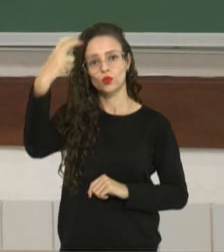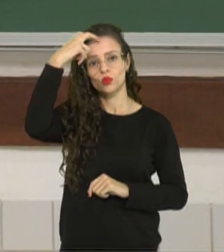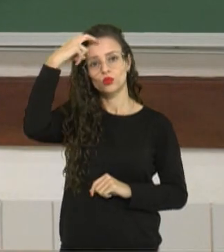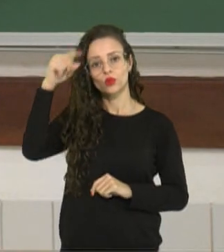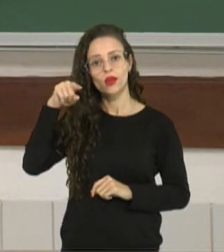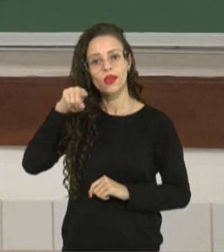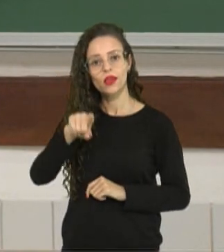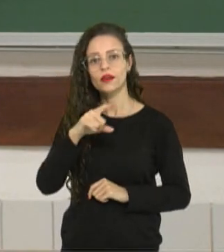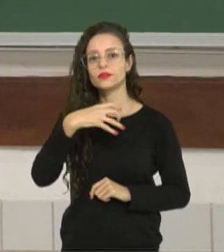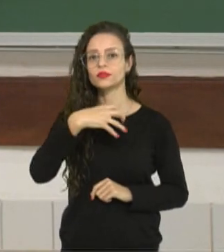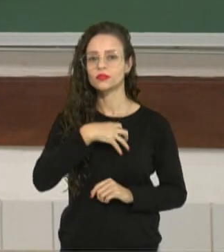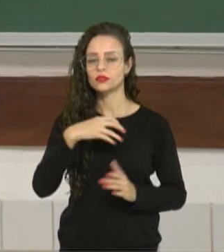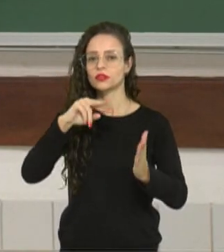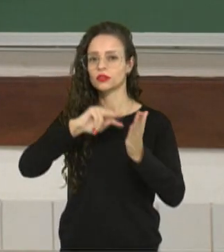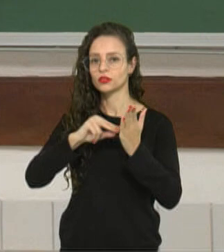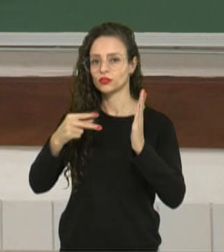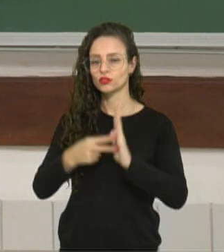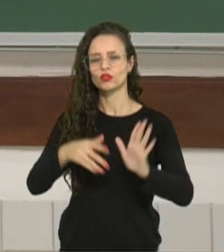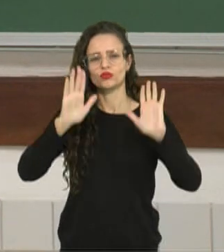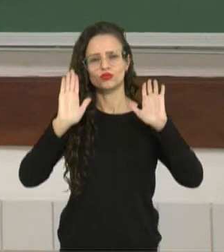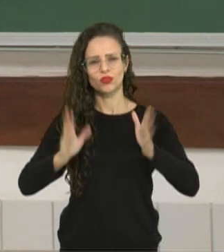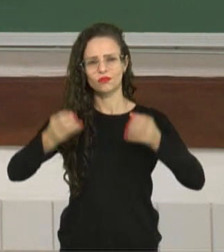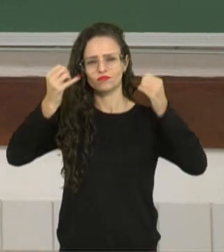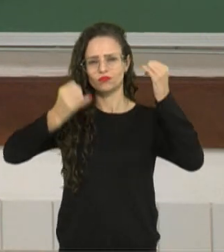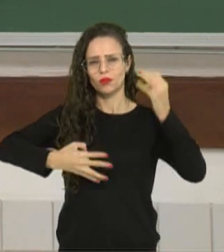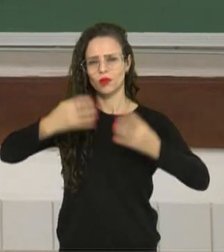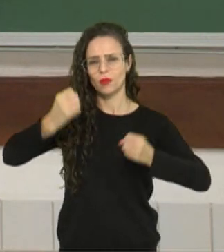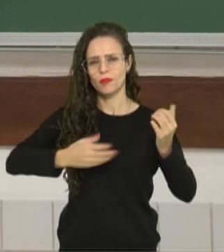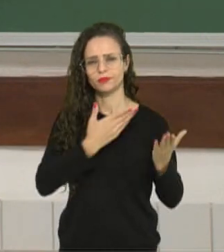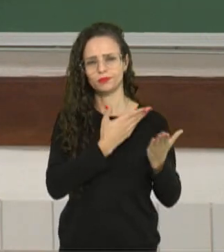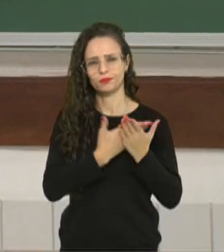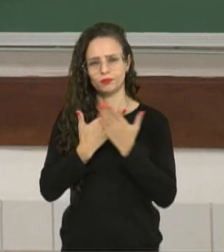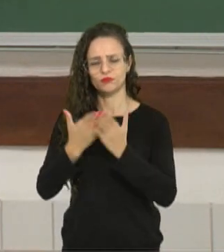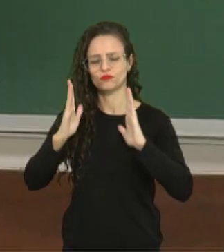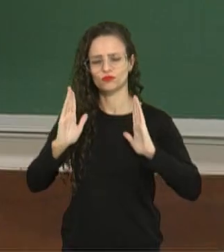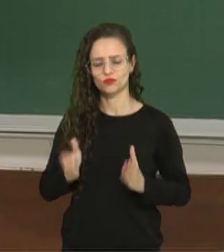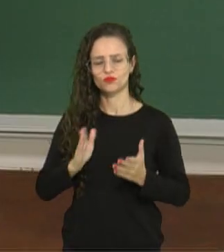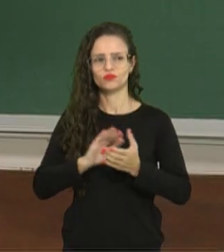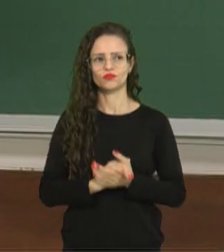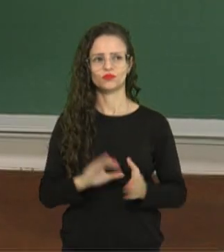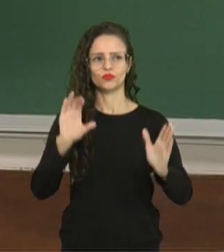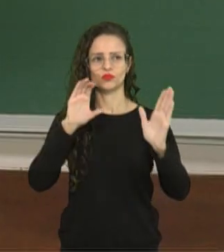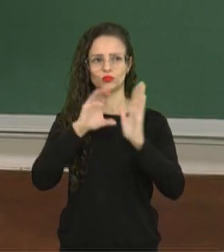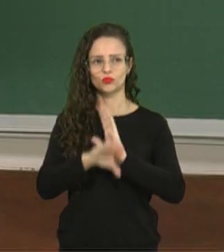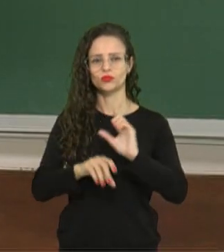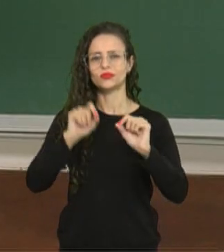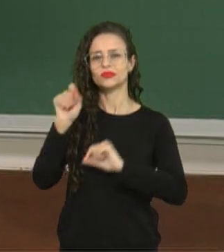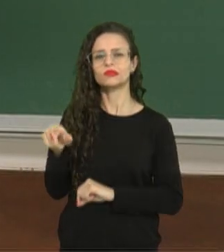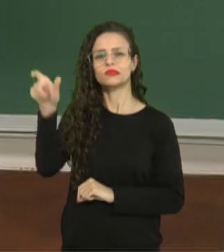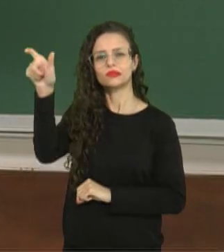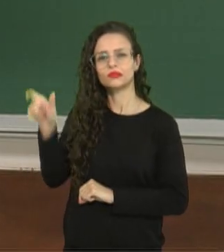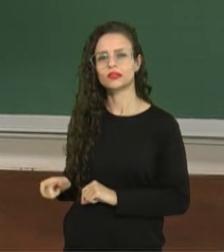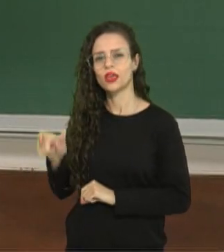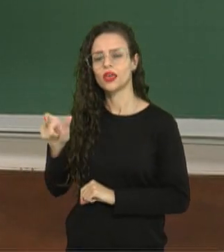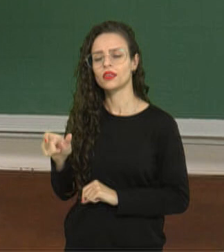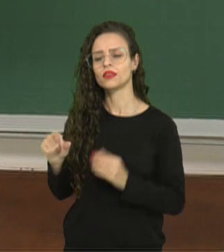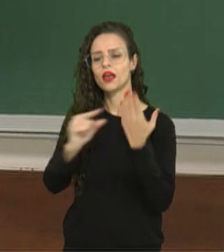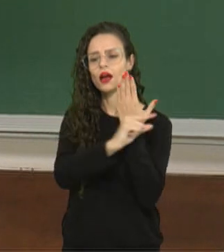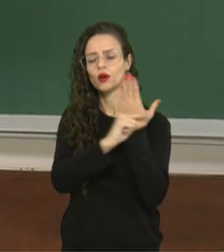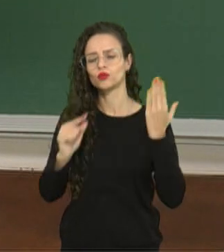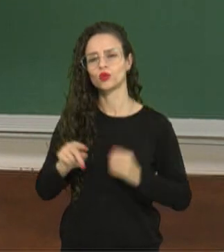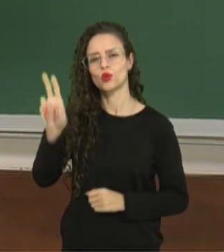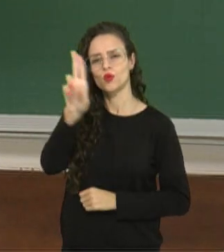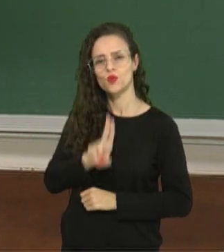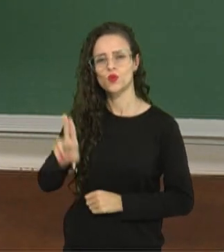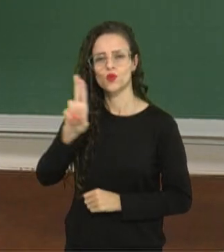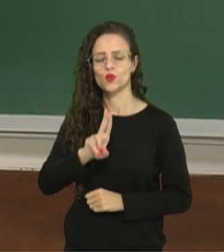este sentido que a gente já trabalhou. Então, conceituação. Quem é que cria, quem é que usa o